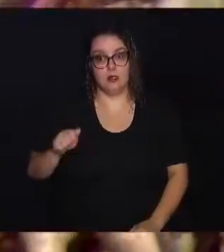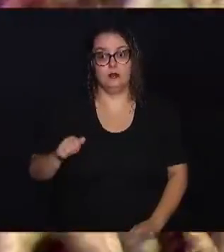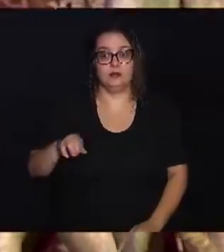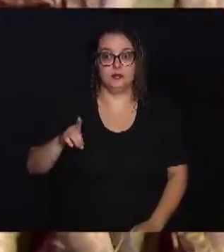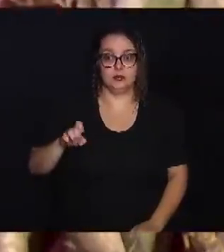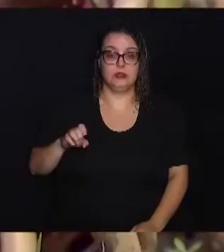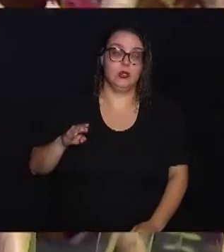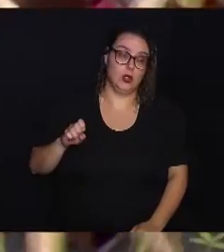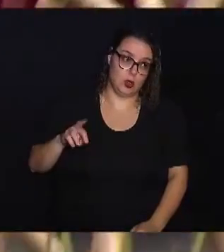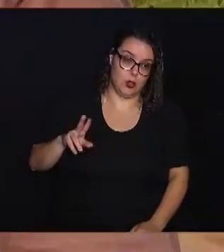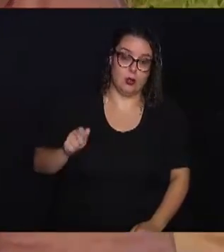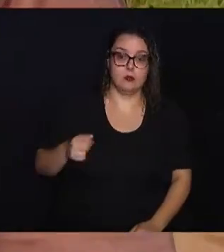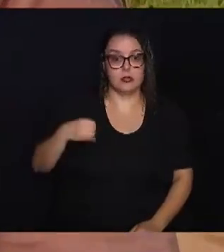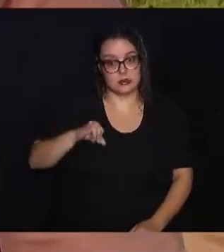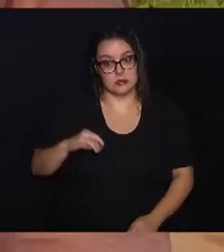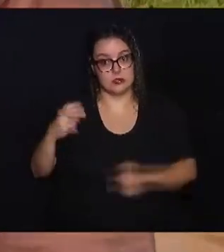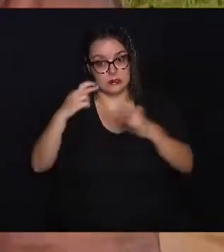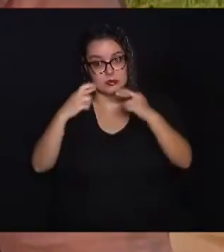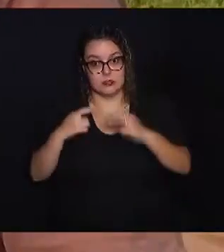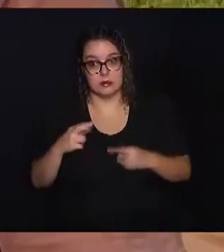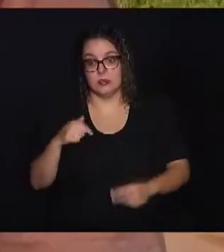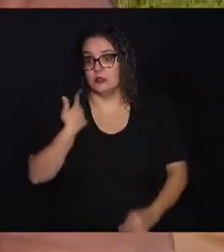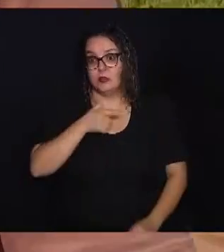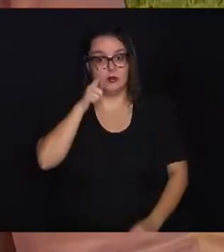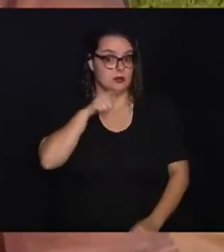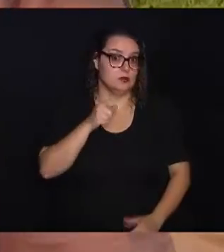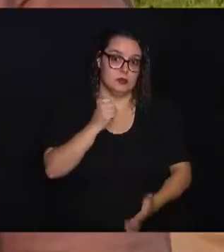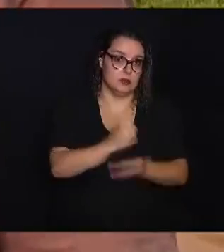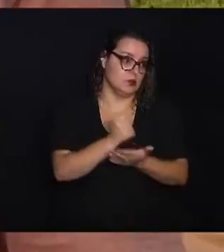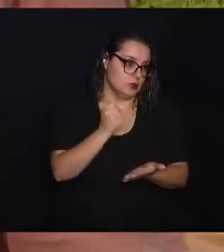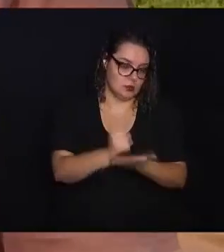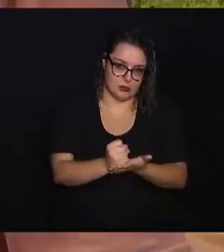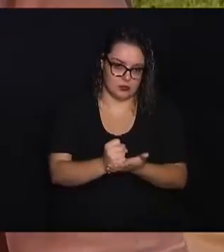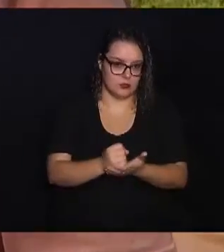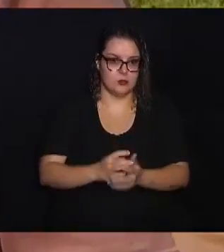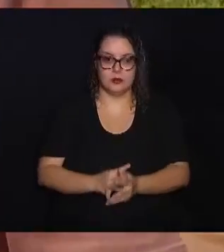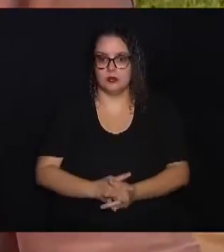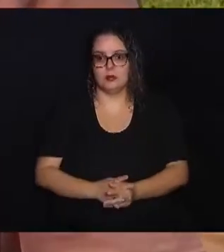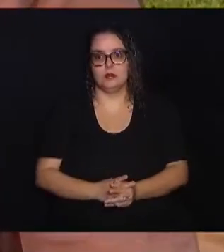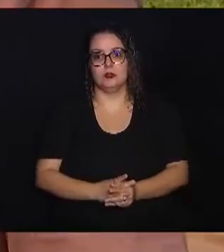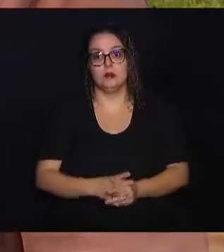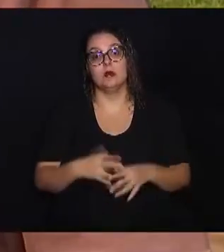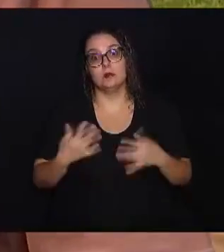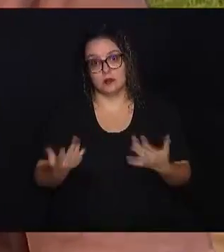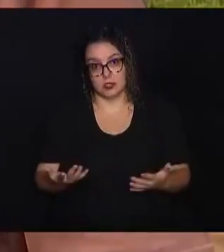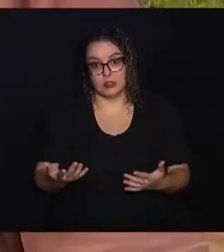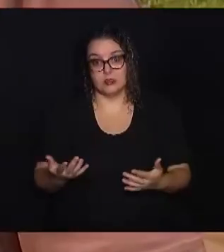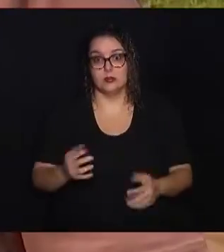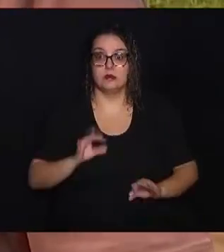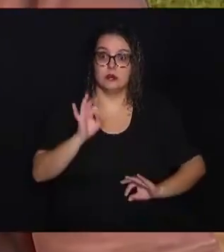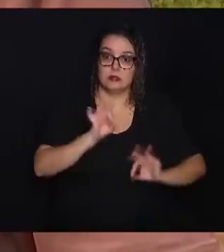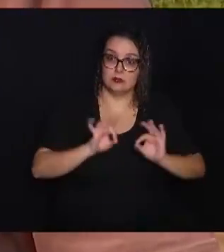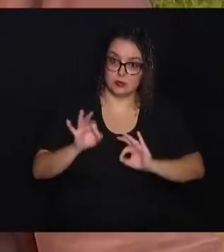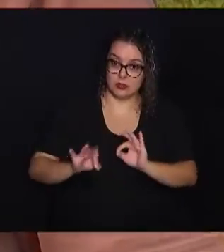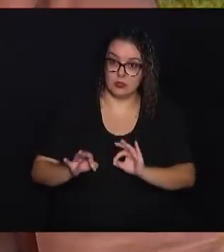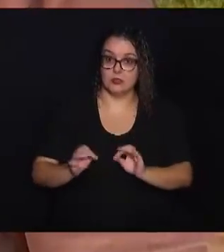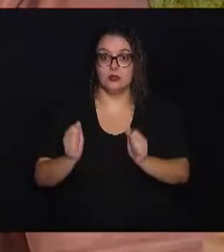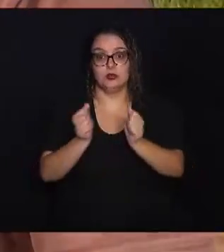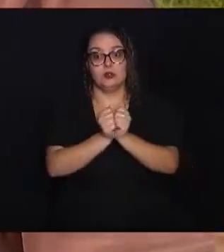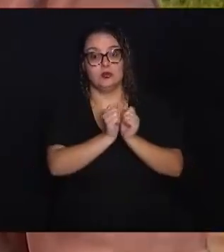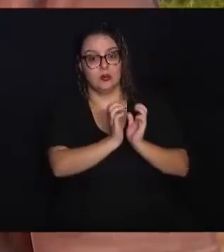se fosse analisar, a gente não conseguiria contratar, né? Mas com esse projeto que tem com a